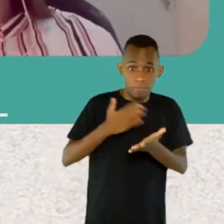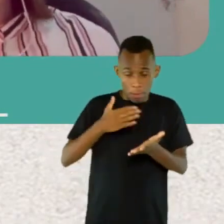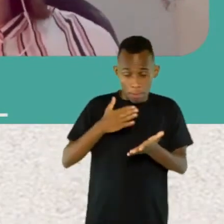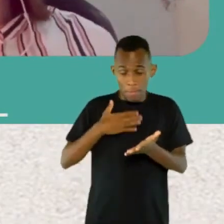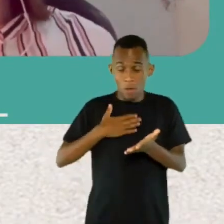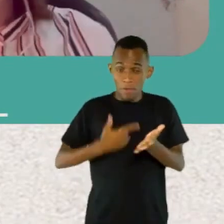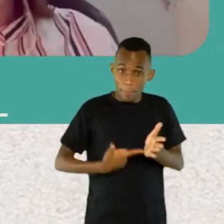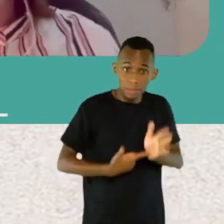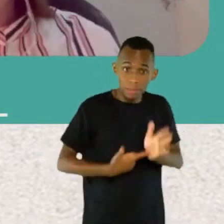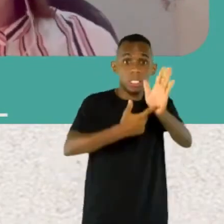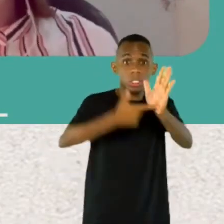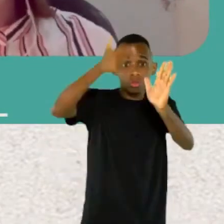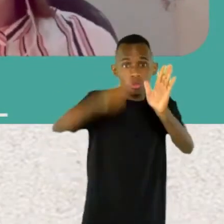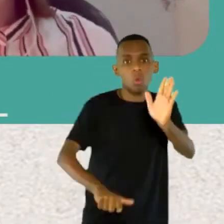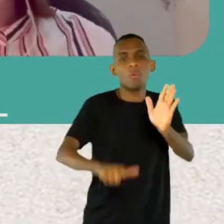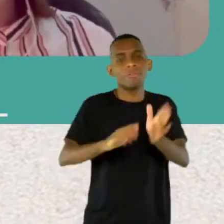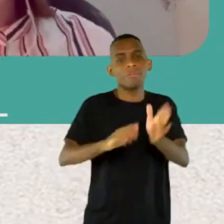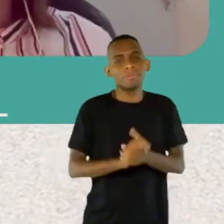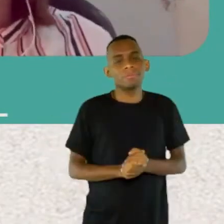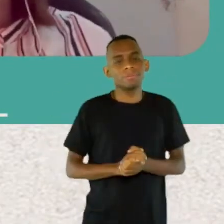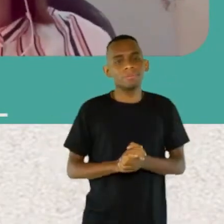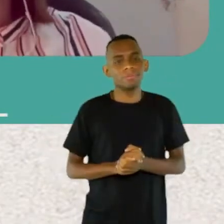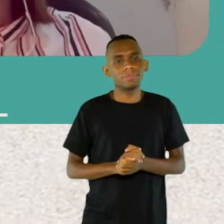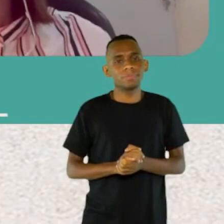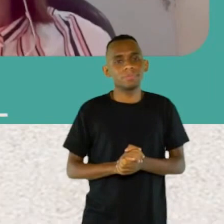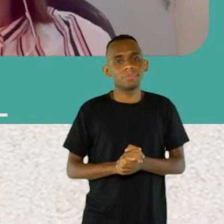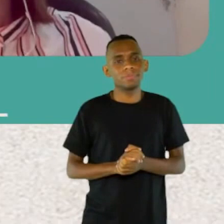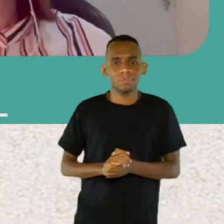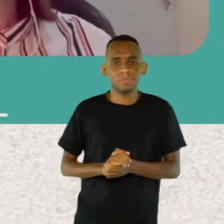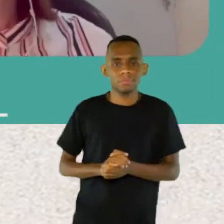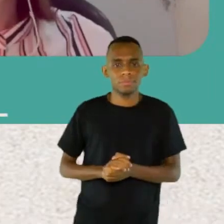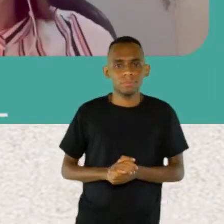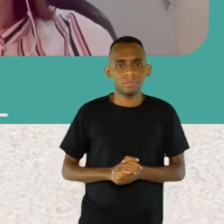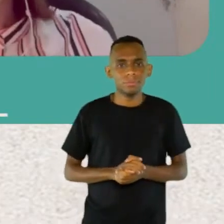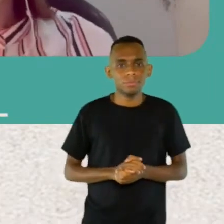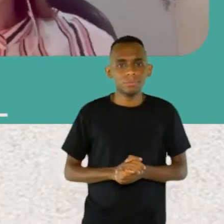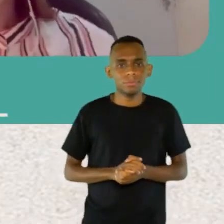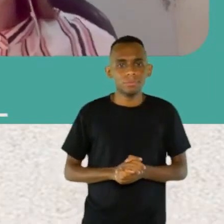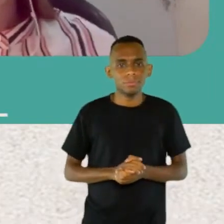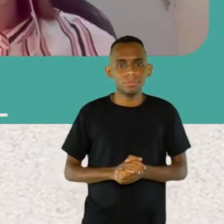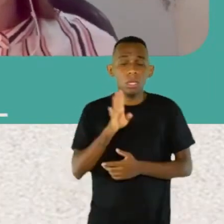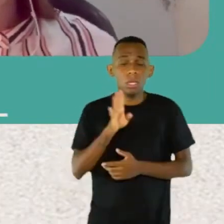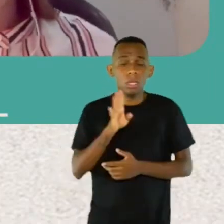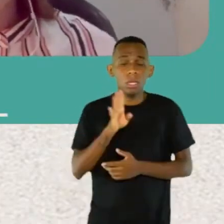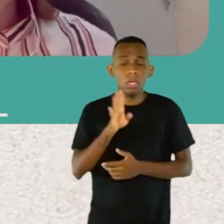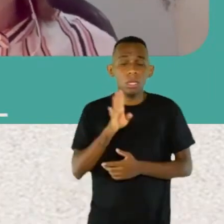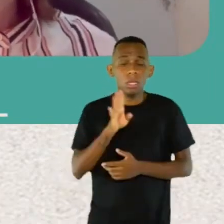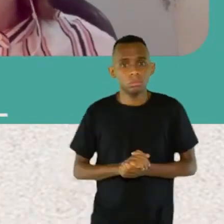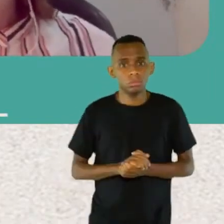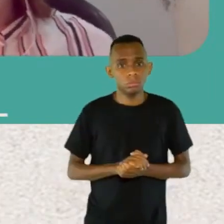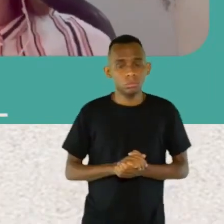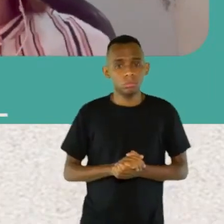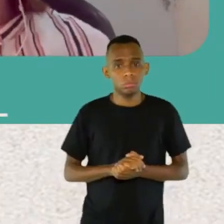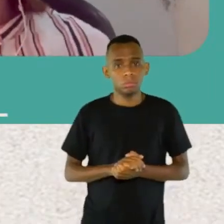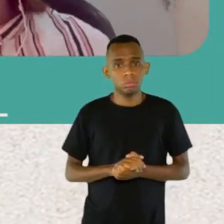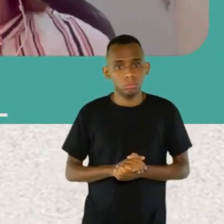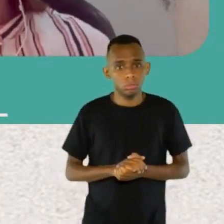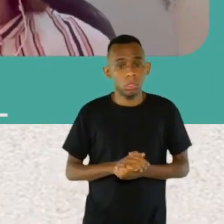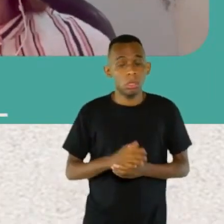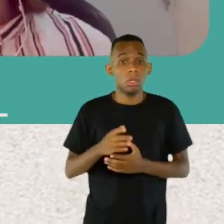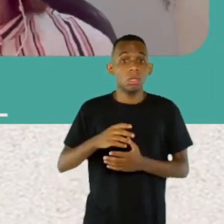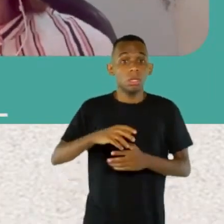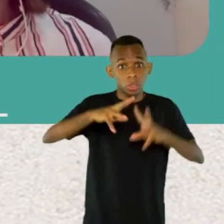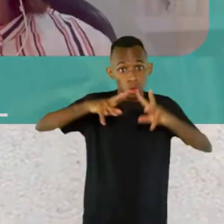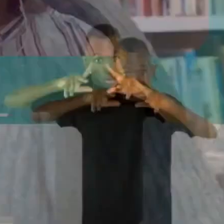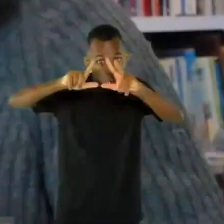Então, que eu queria saber. assim. Toda a obra para lá, que legal. Que legal. Então, gente, leitores de Patrícia Mello,